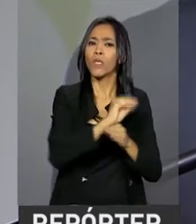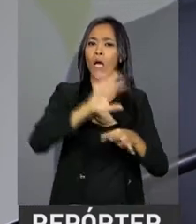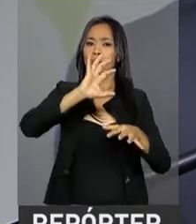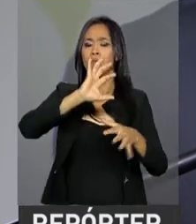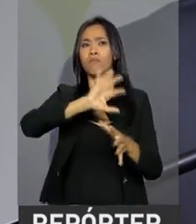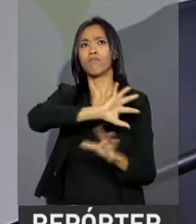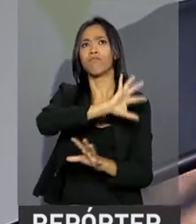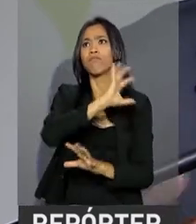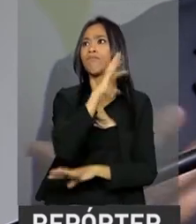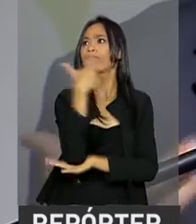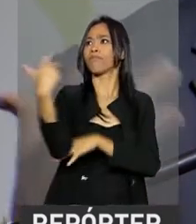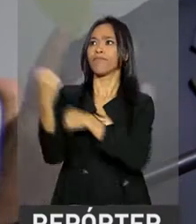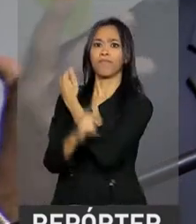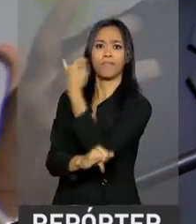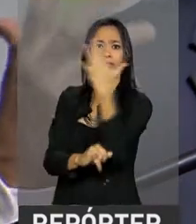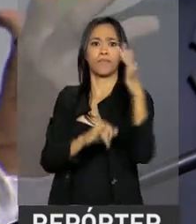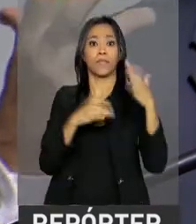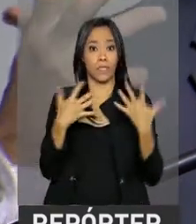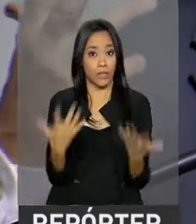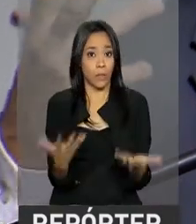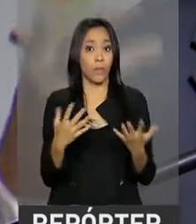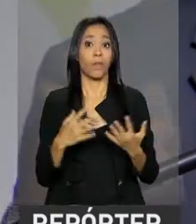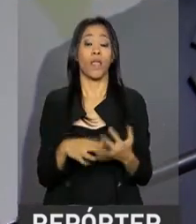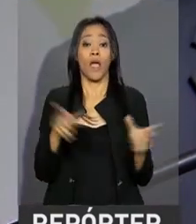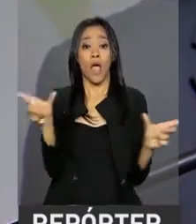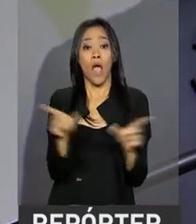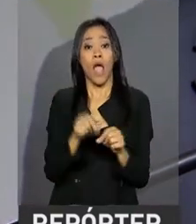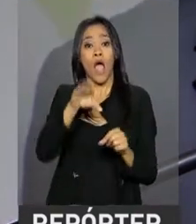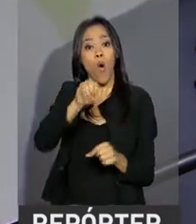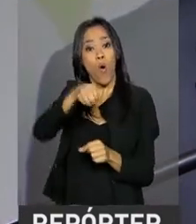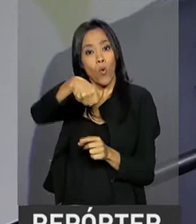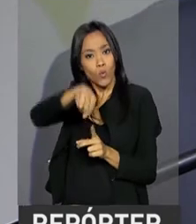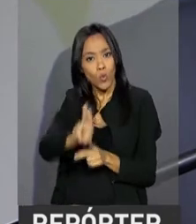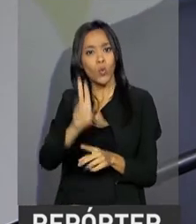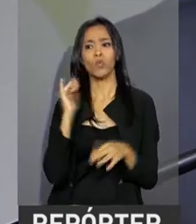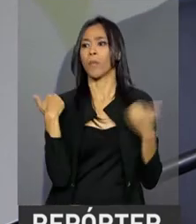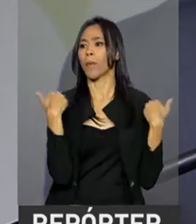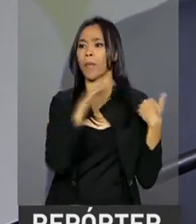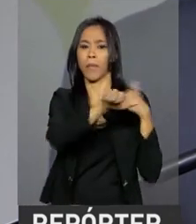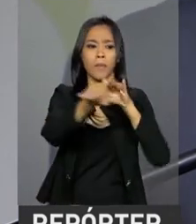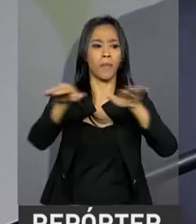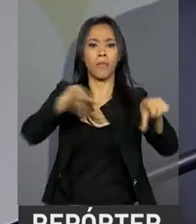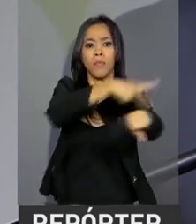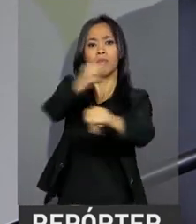da onu mobiliza todas as nações